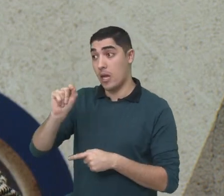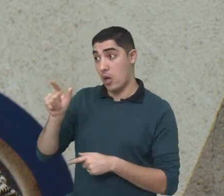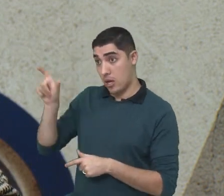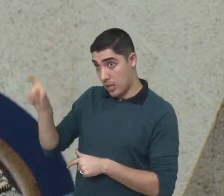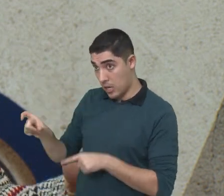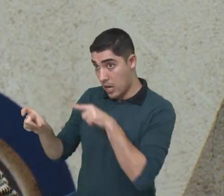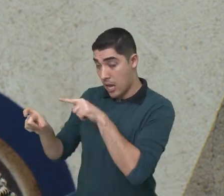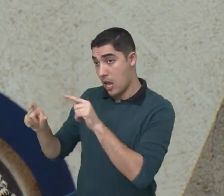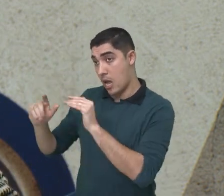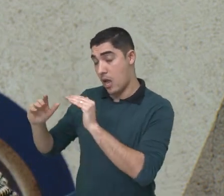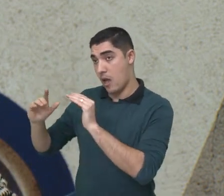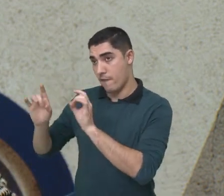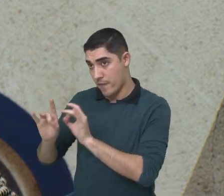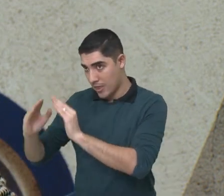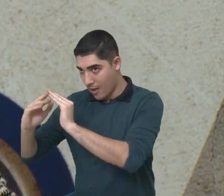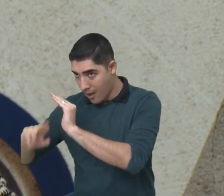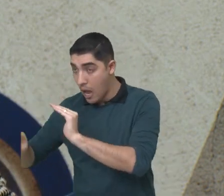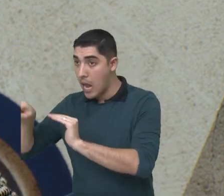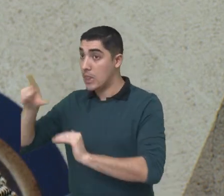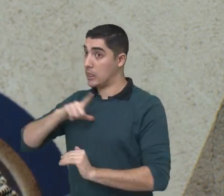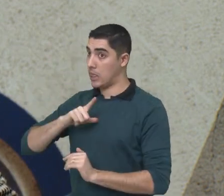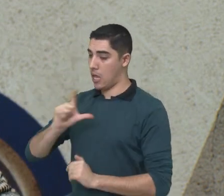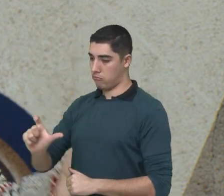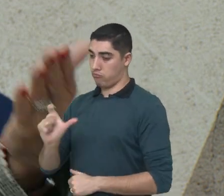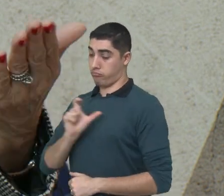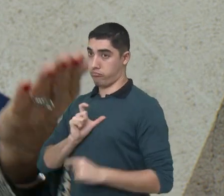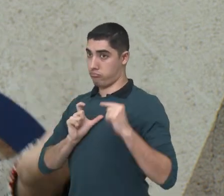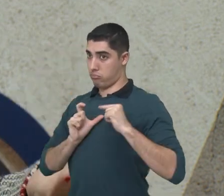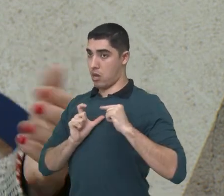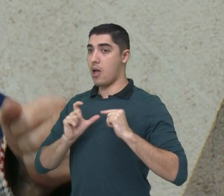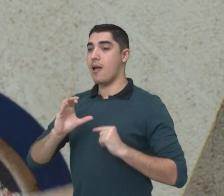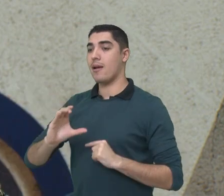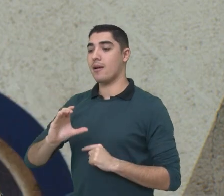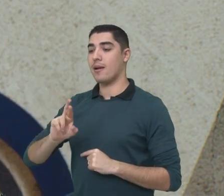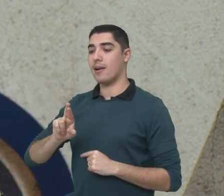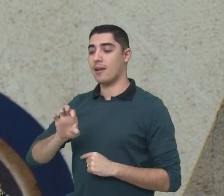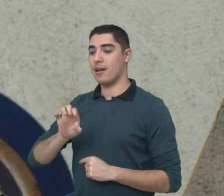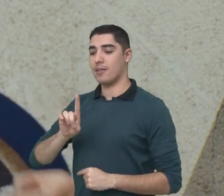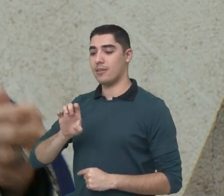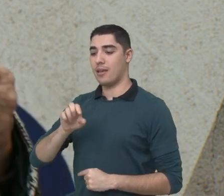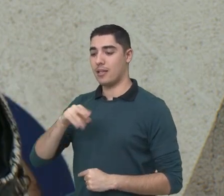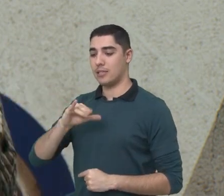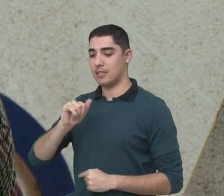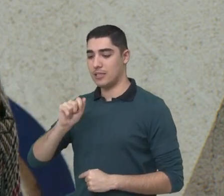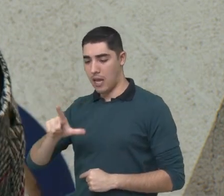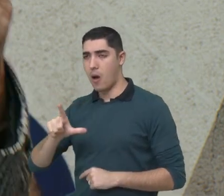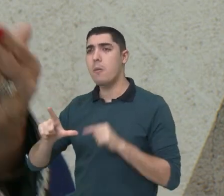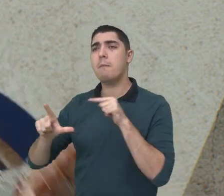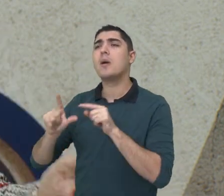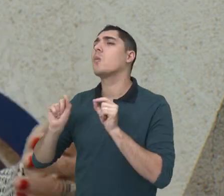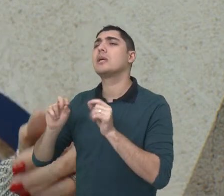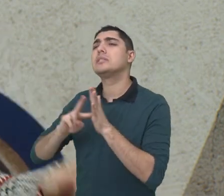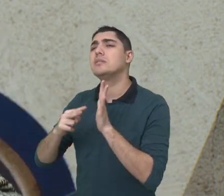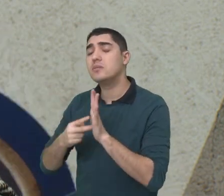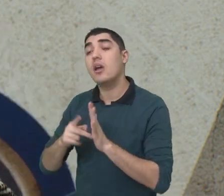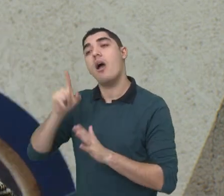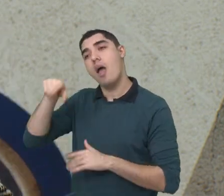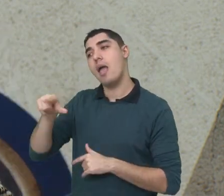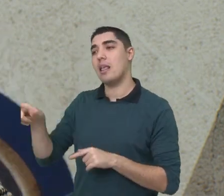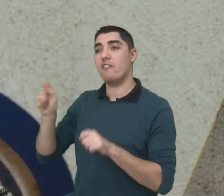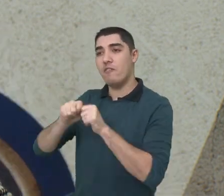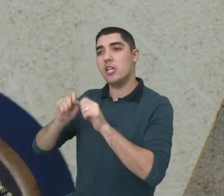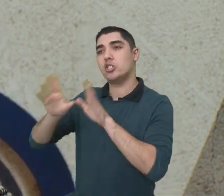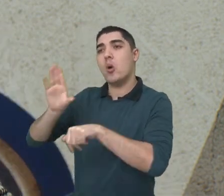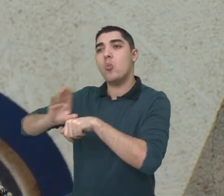gente trabalhar com um corretor credenciado. O que é um corretor credenciado? É aquele que faz o técnico em